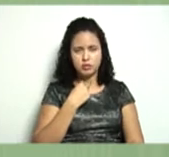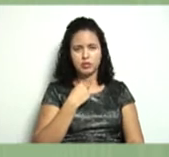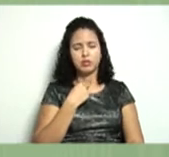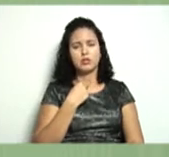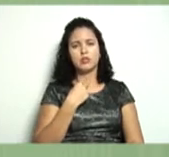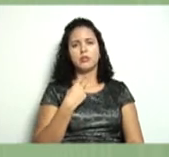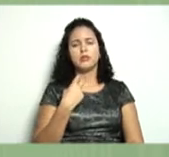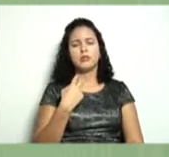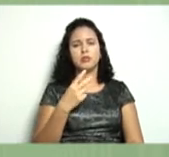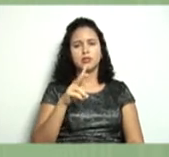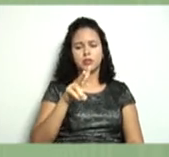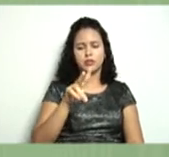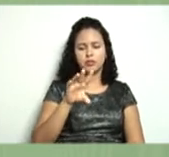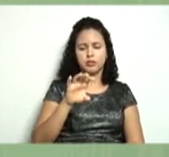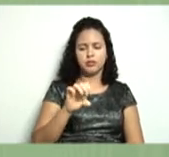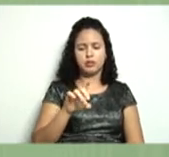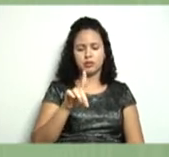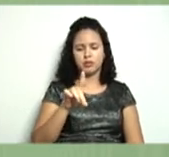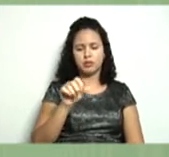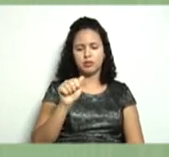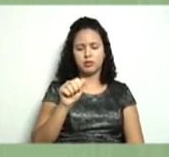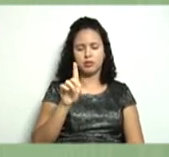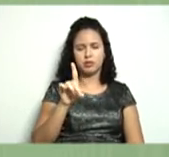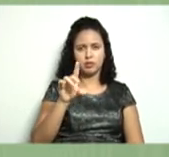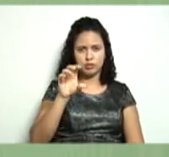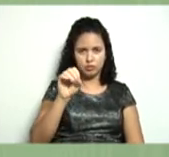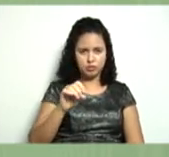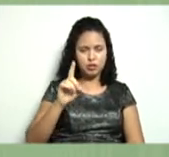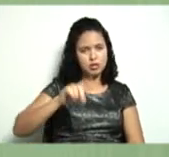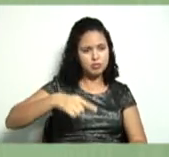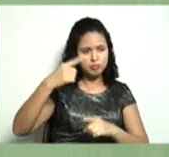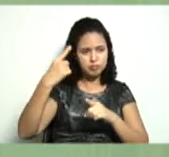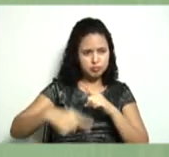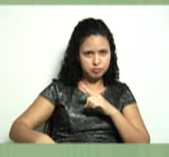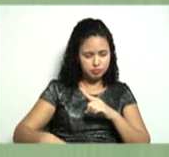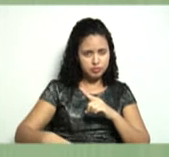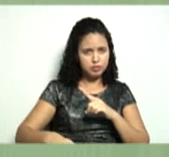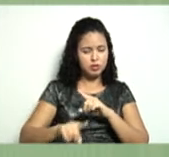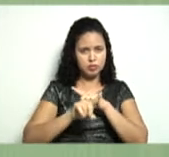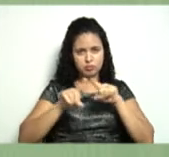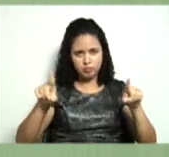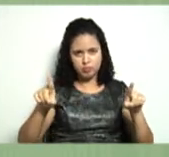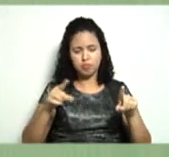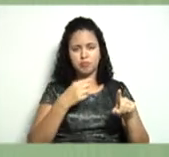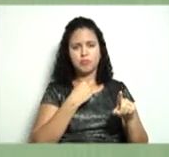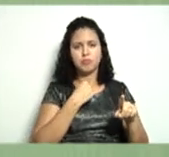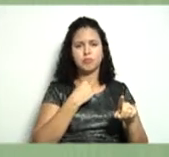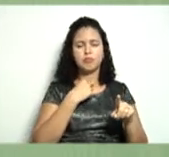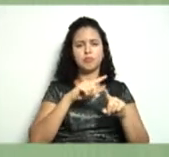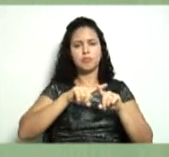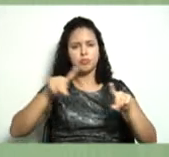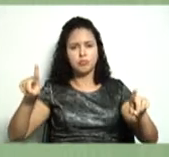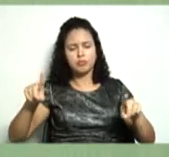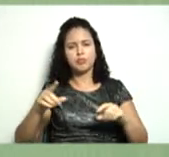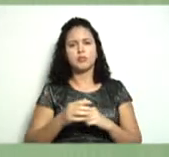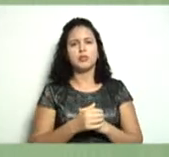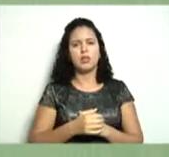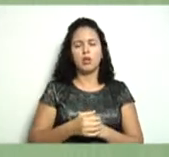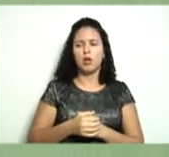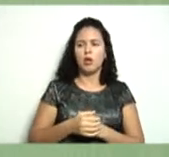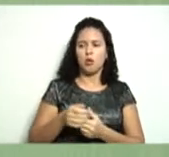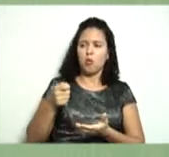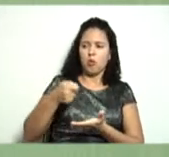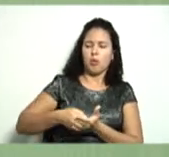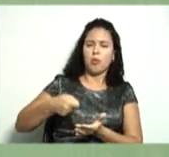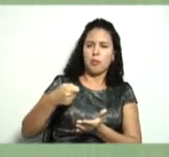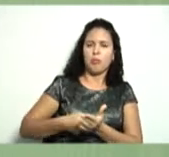para vocês, olha, é vedado, eu tô dizendo, é proibido, não pode. Não pode o quê? Cobrar prêmios